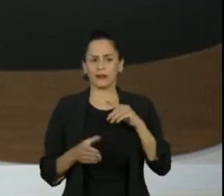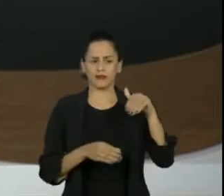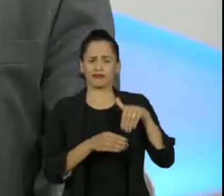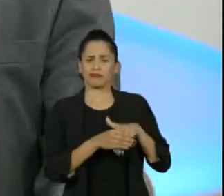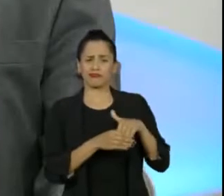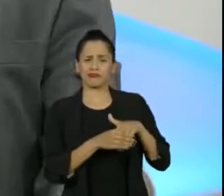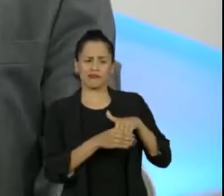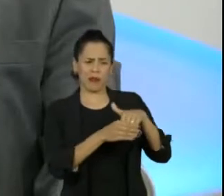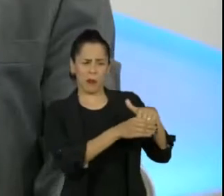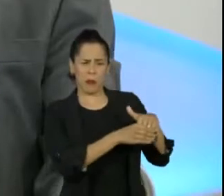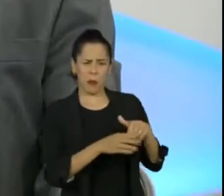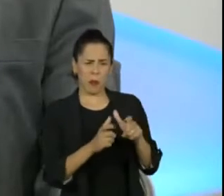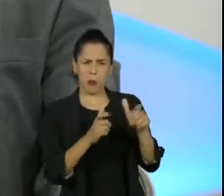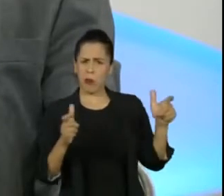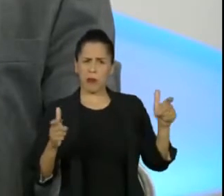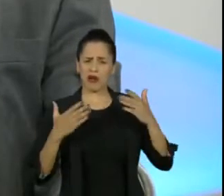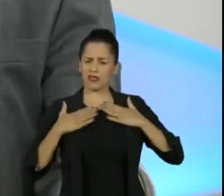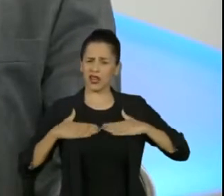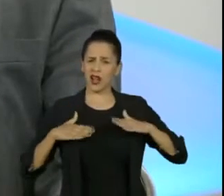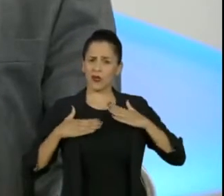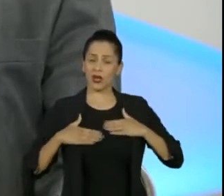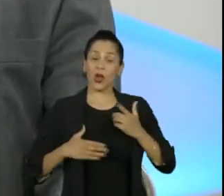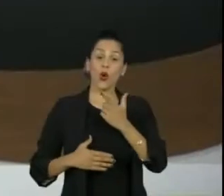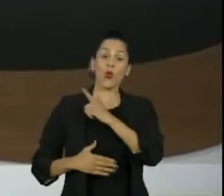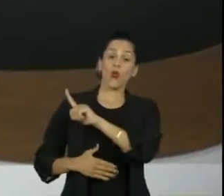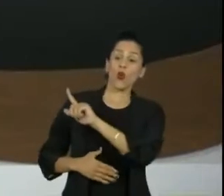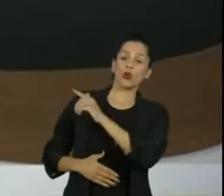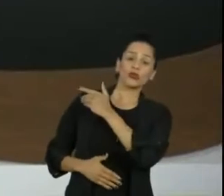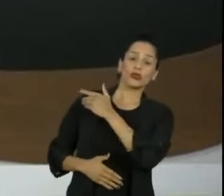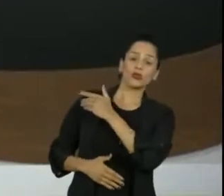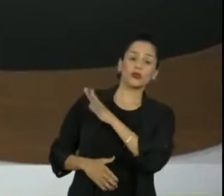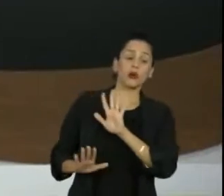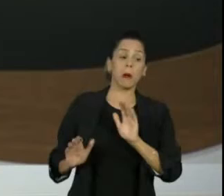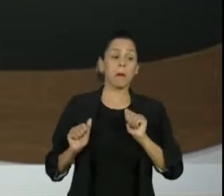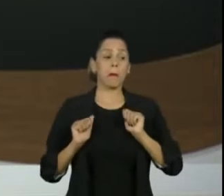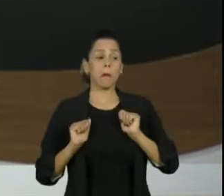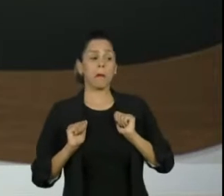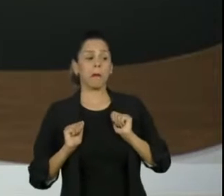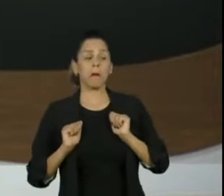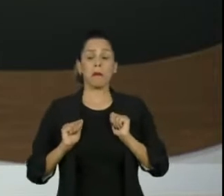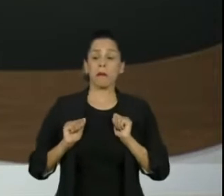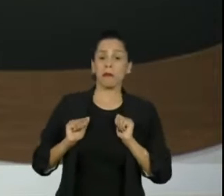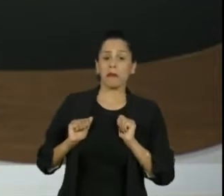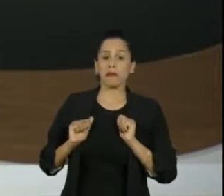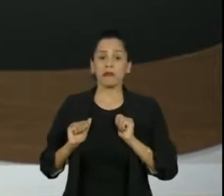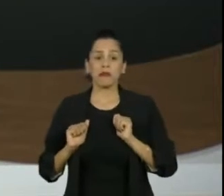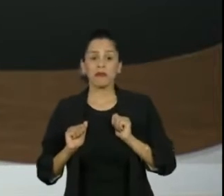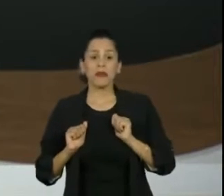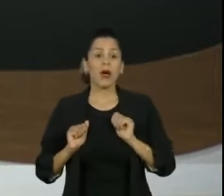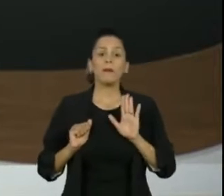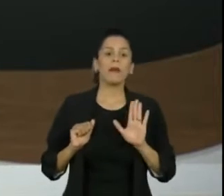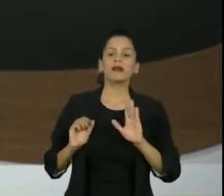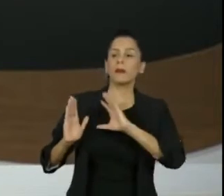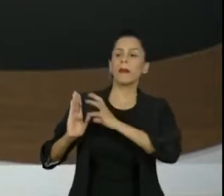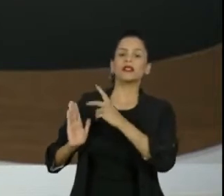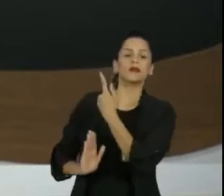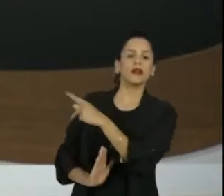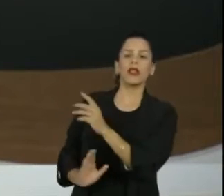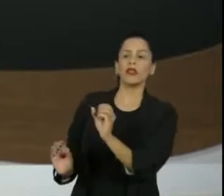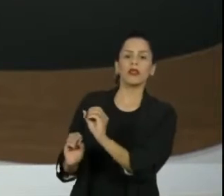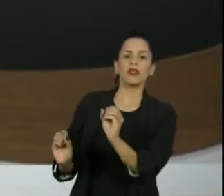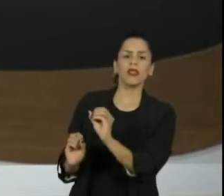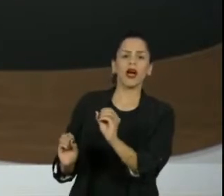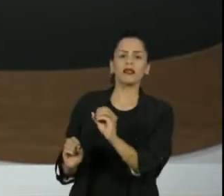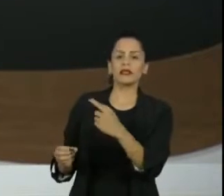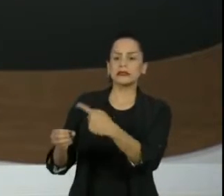na moita ali, mas também não colheu nenhuma vitória, não elegeu nenhum prefeito do seu partido, nem em Araxá, que é a